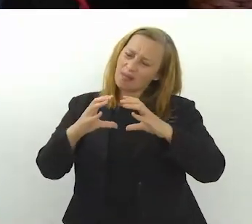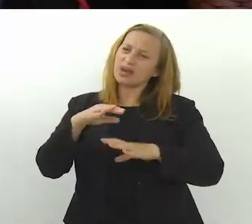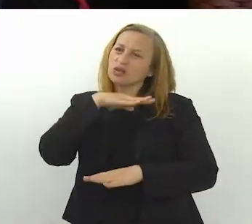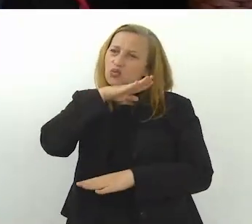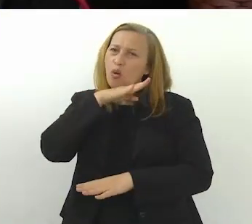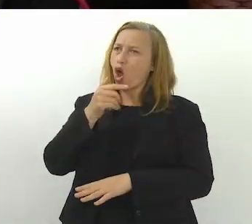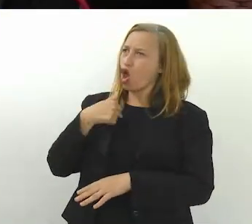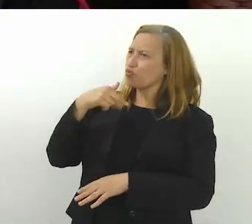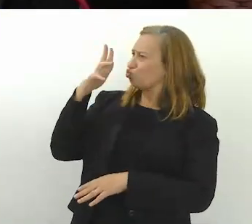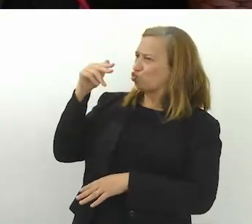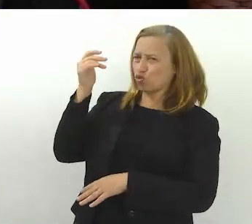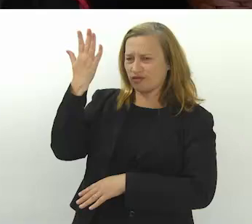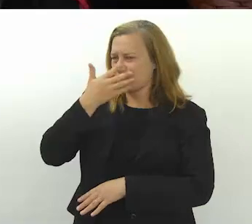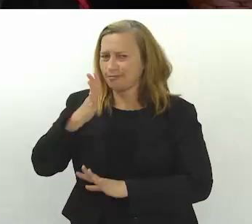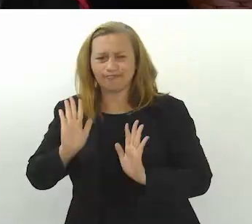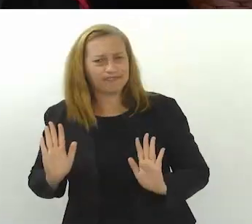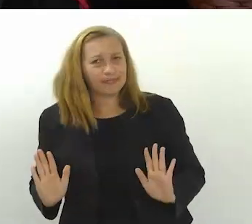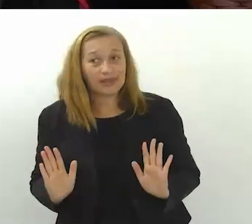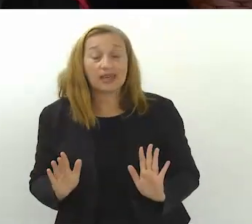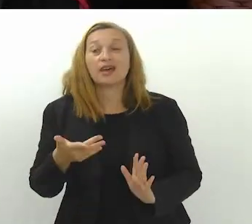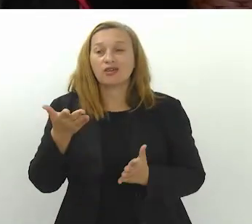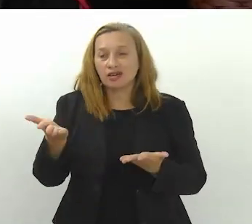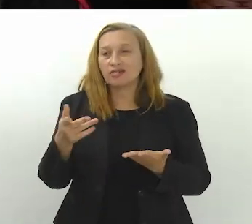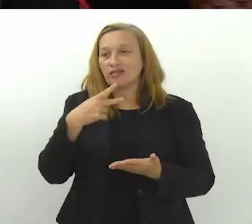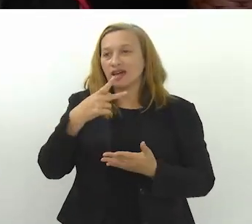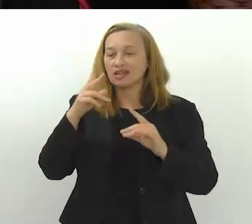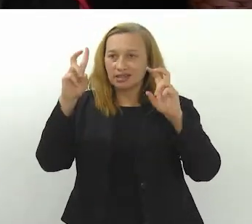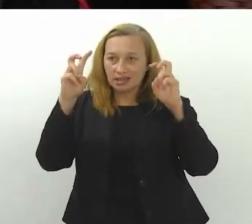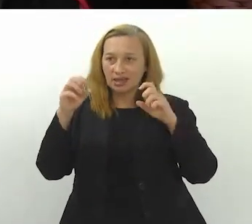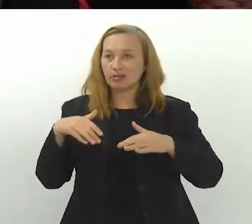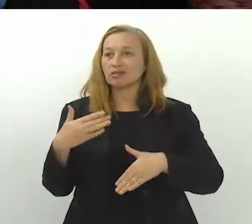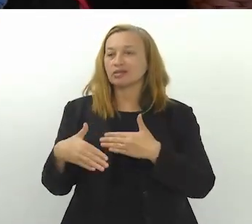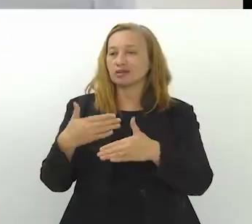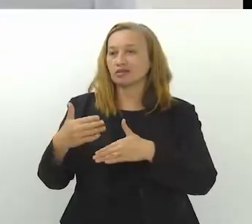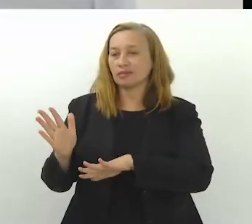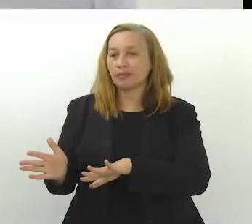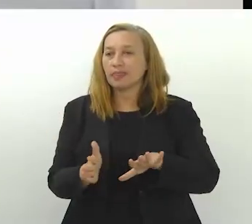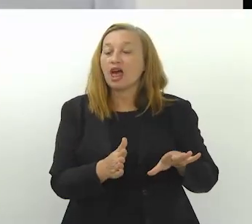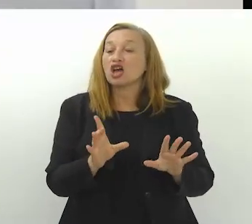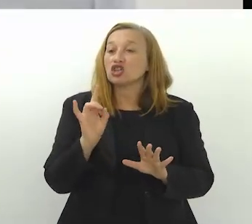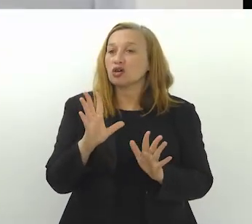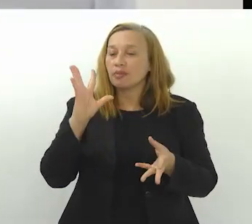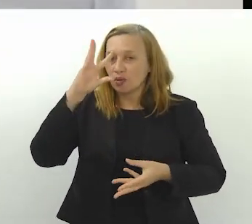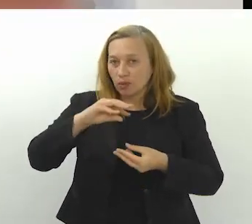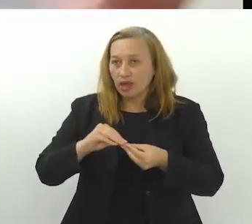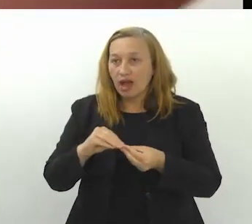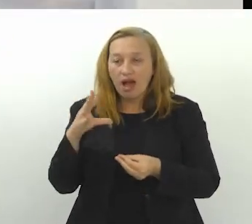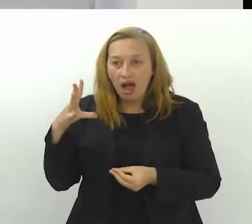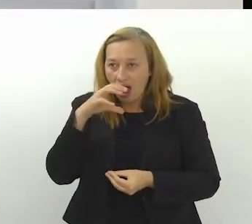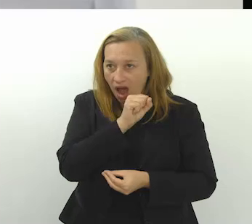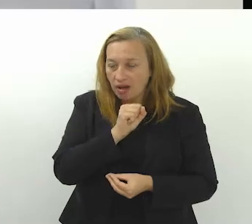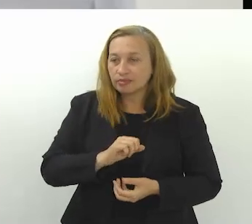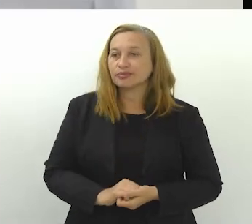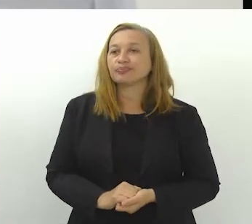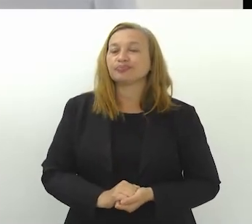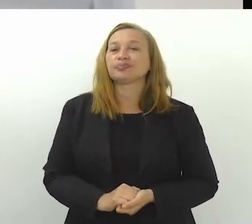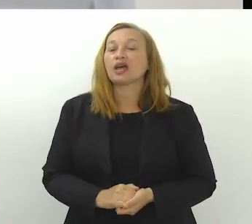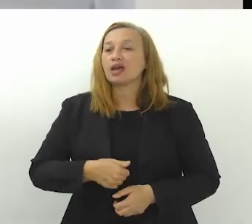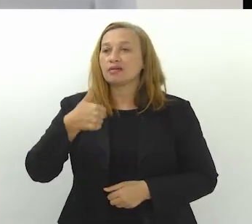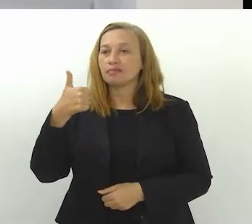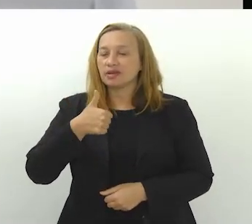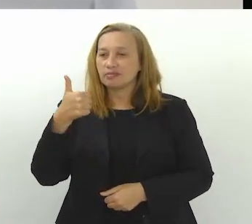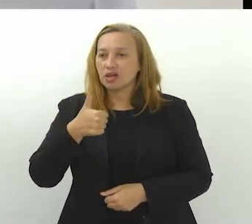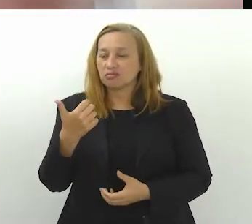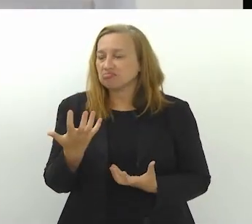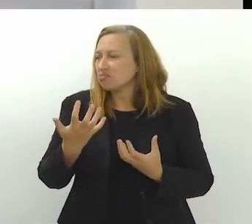porco eu nunca vi, professor. Vamos lá nesse tema que o senhor estava desenvolvendo. Então, só para fechar rapidamente, Uhum. eu,